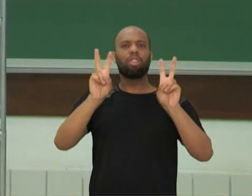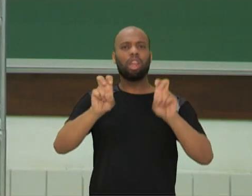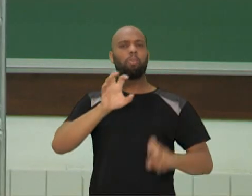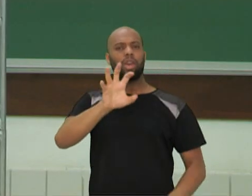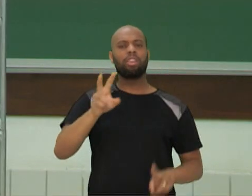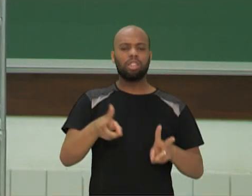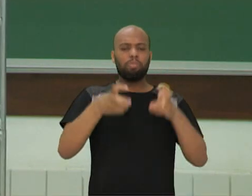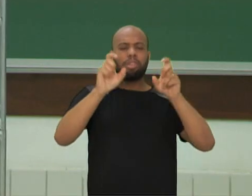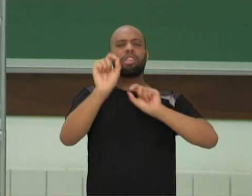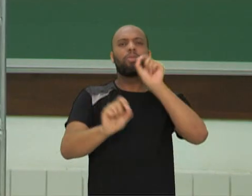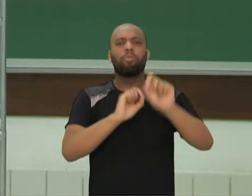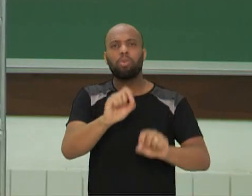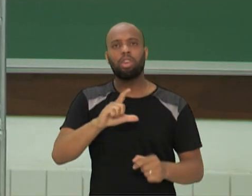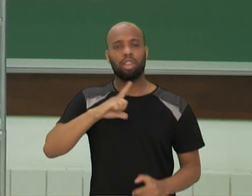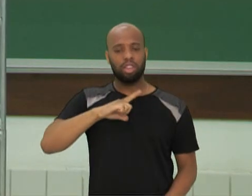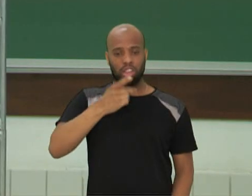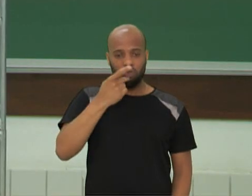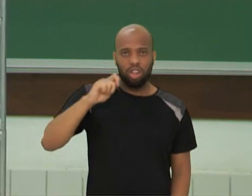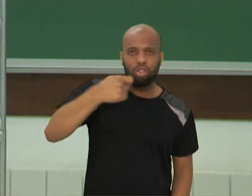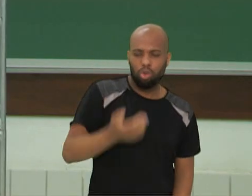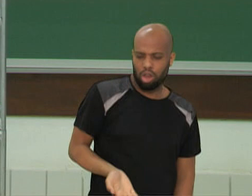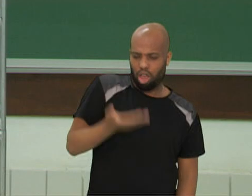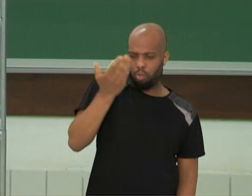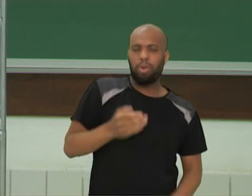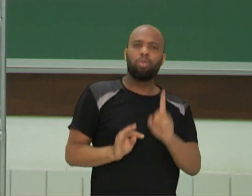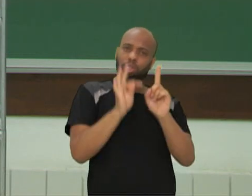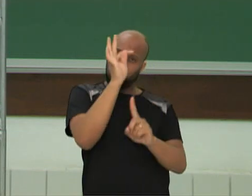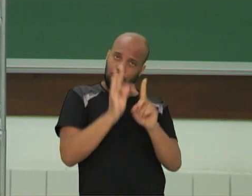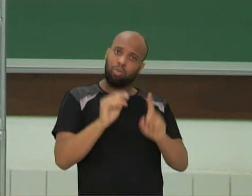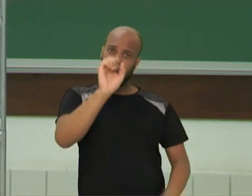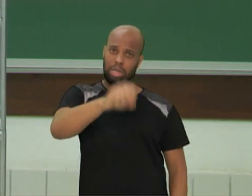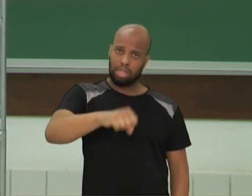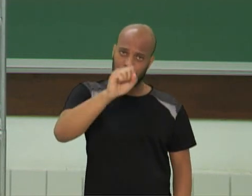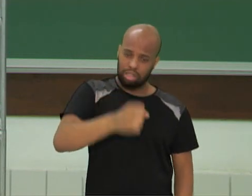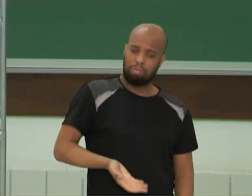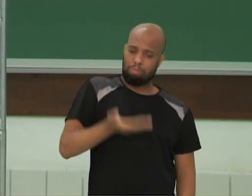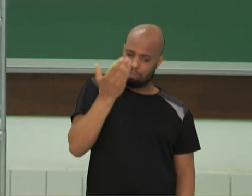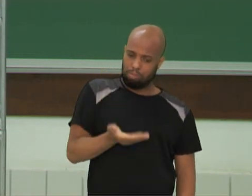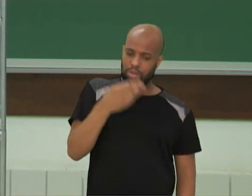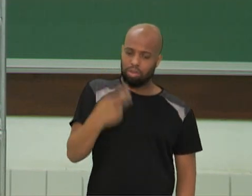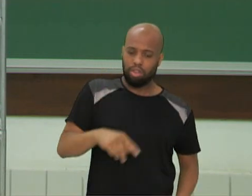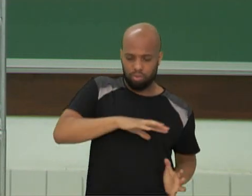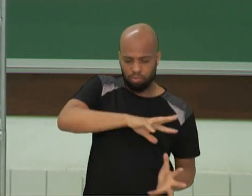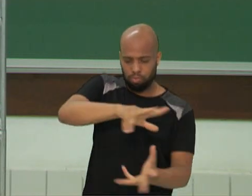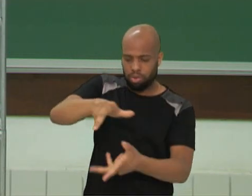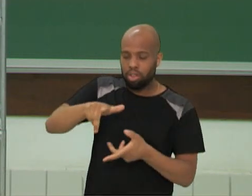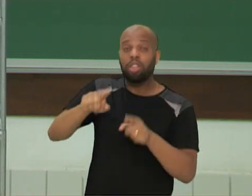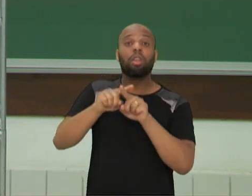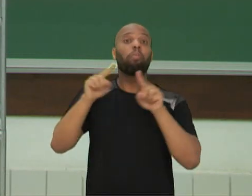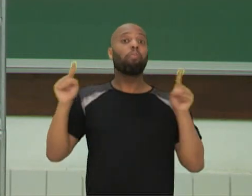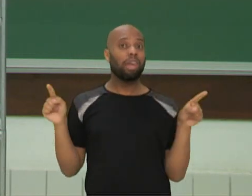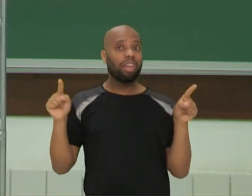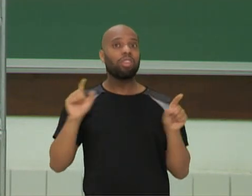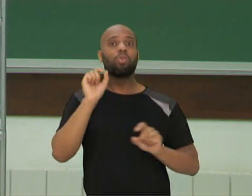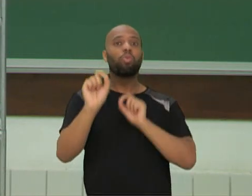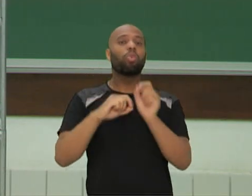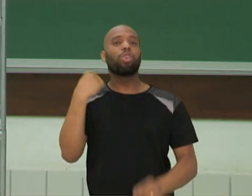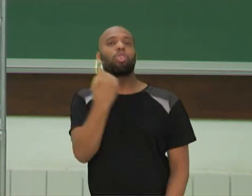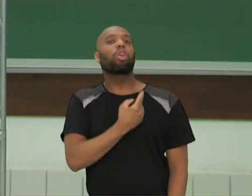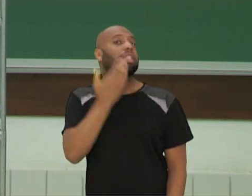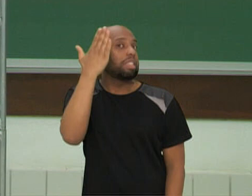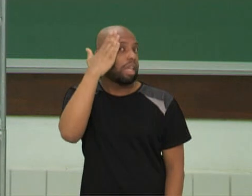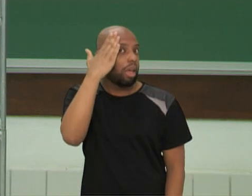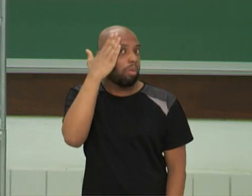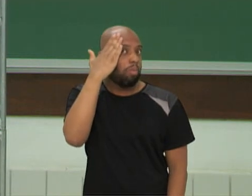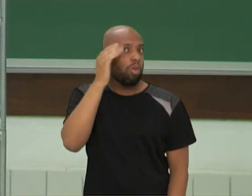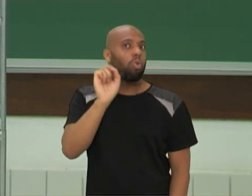vamos perceber que estamos falando do aumento da temperatura média do nosso planeta. Porém, o que nós